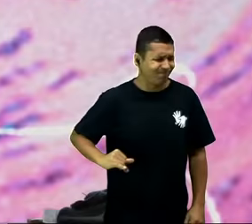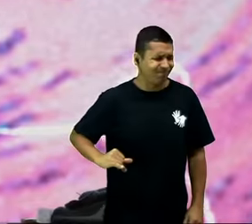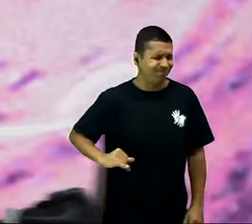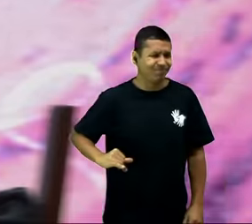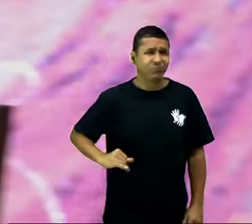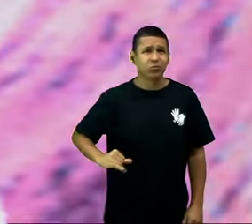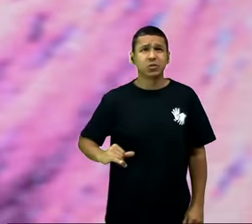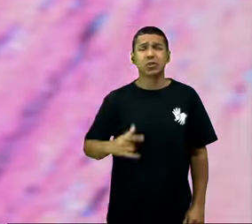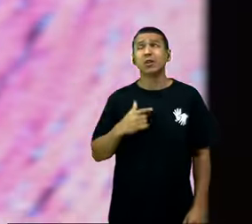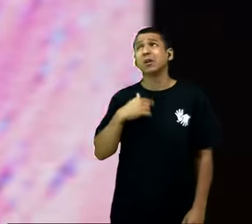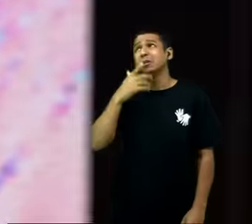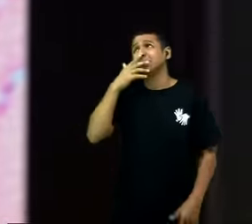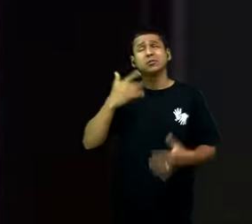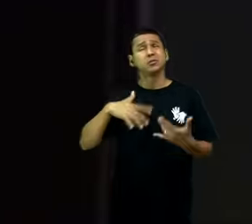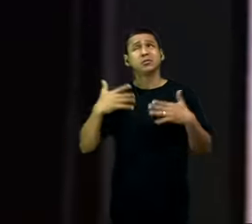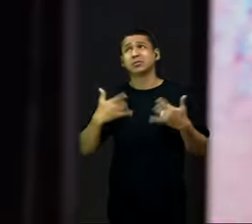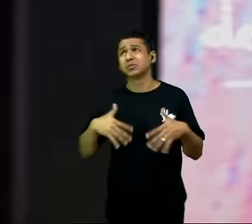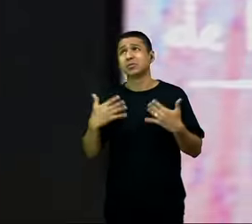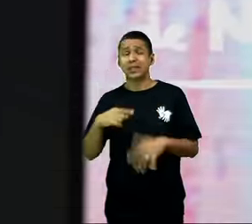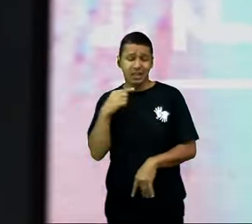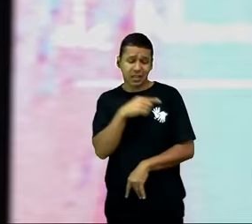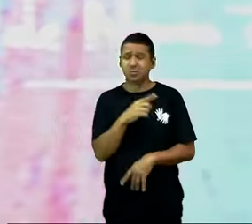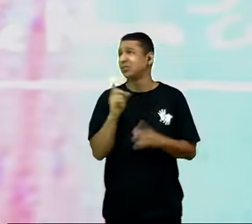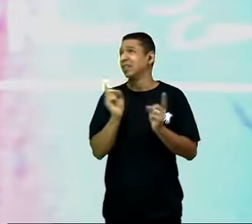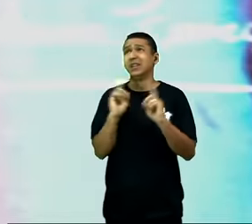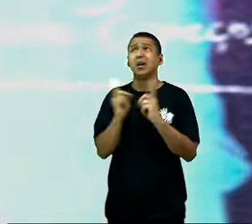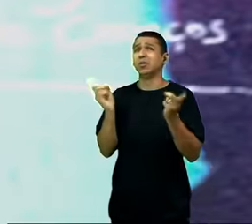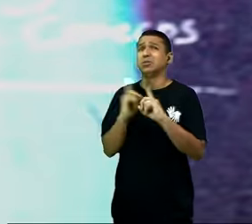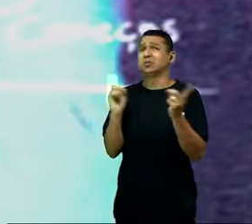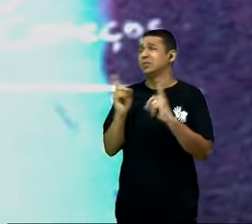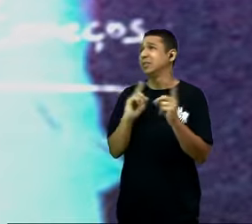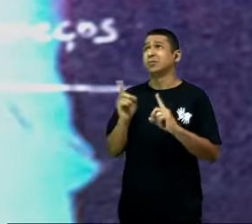Olha, Senhor, eu já abri mão de tanta coisa.